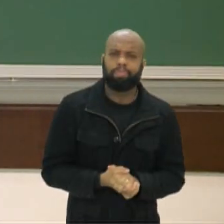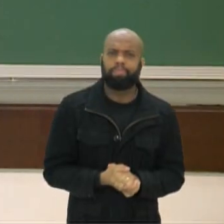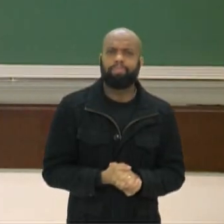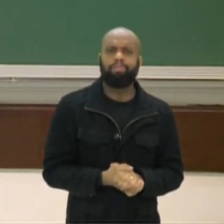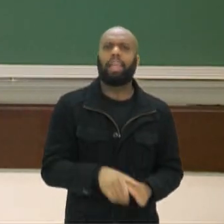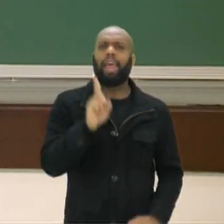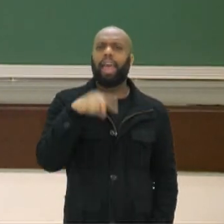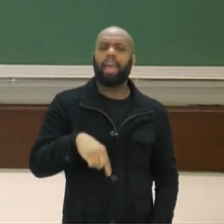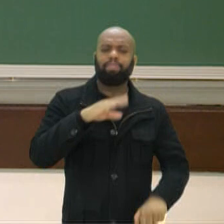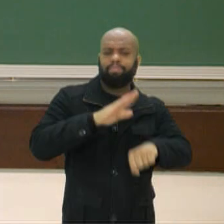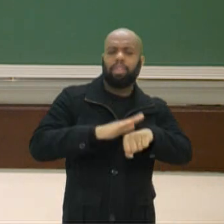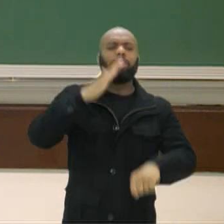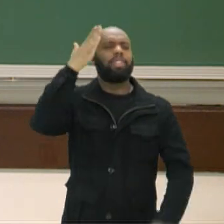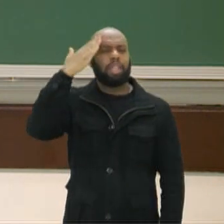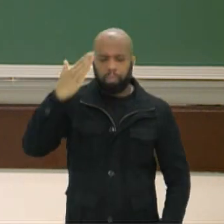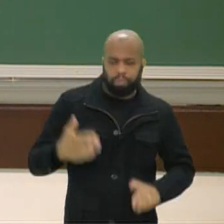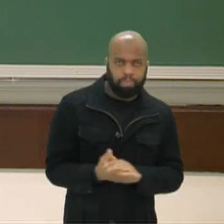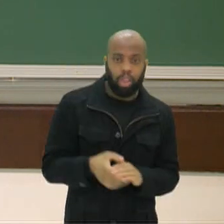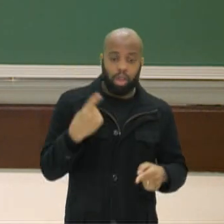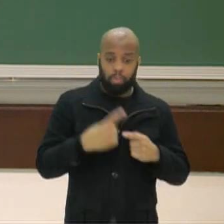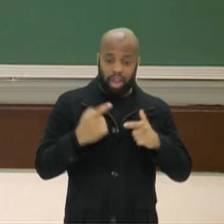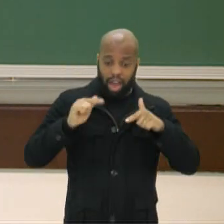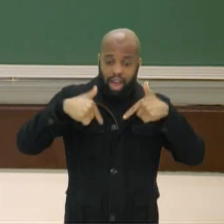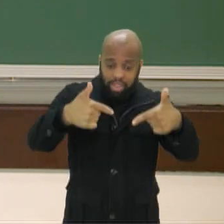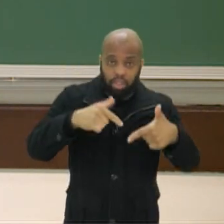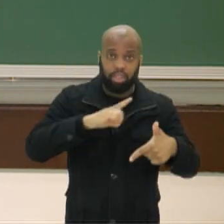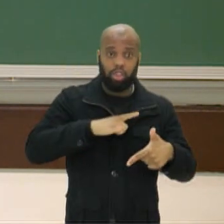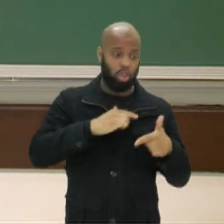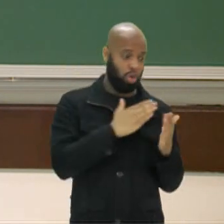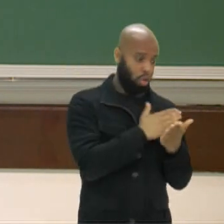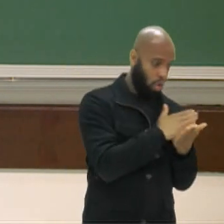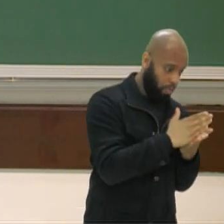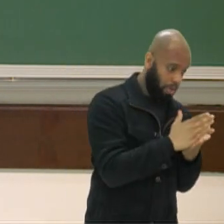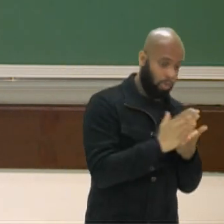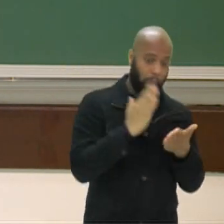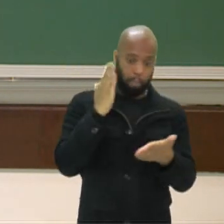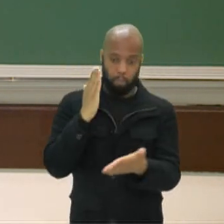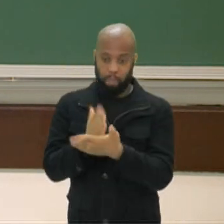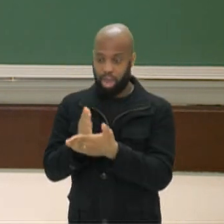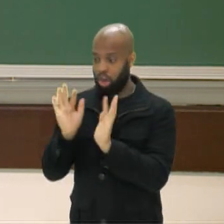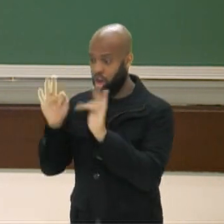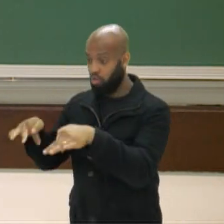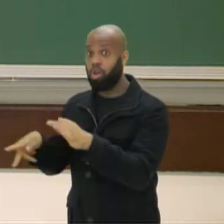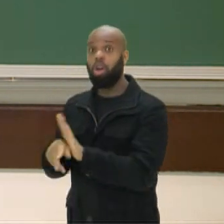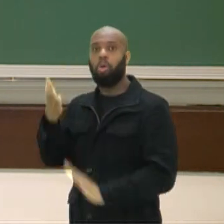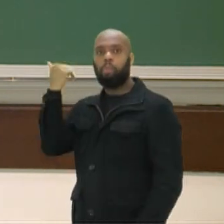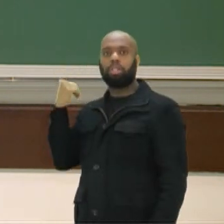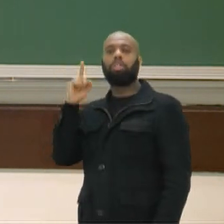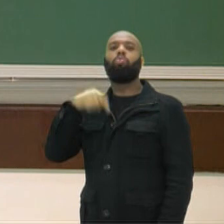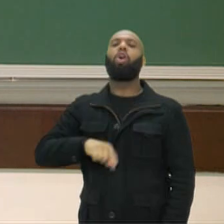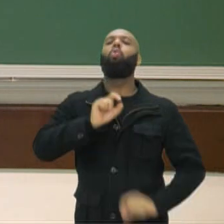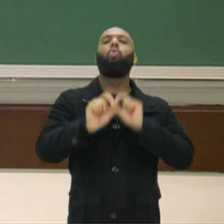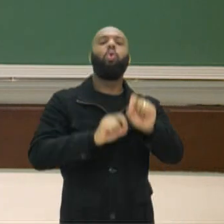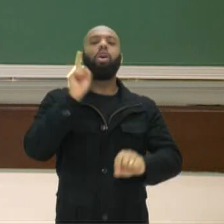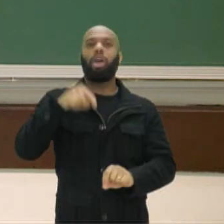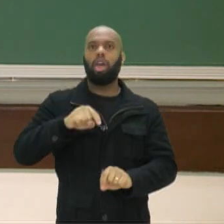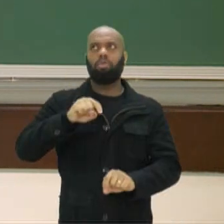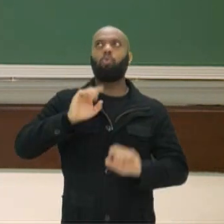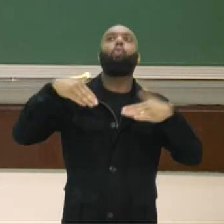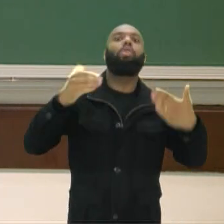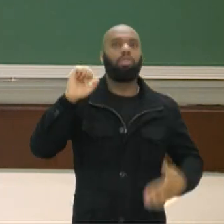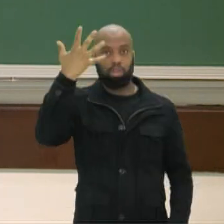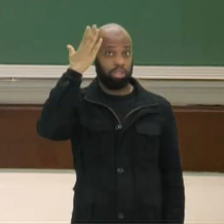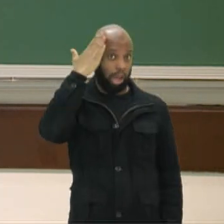digo tempo definido. Porque se a ação teve começo, meio e fim no passado, você pode dizer perfeitamente quando ela